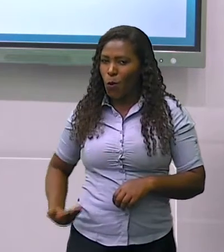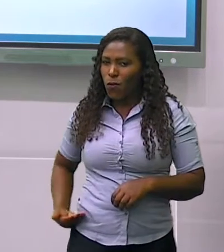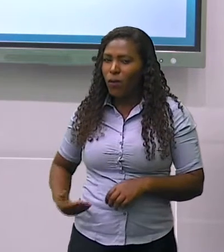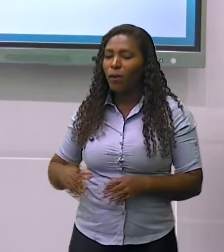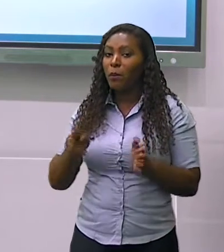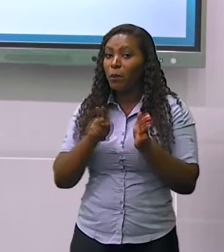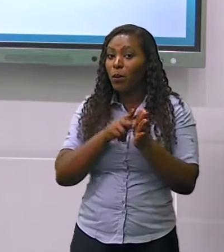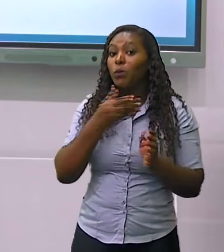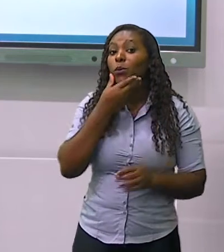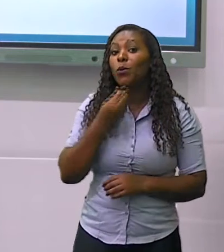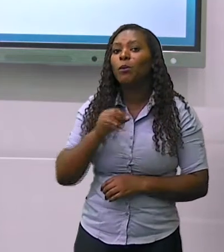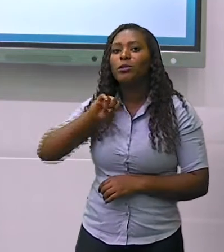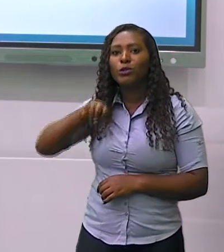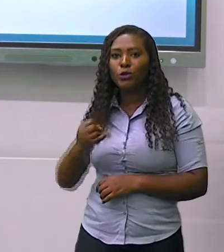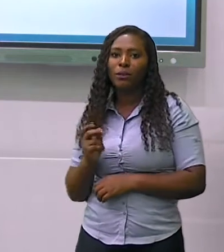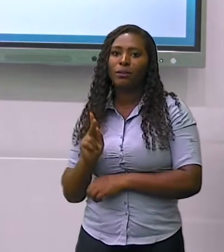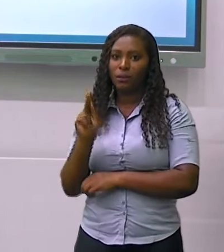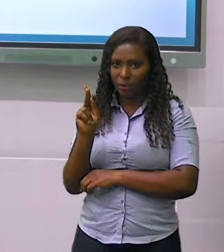década de